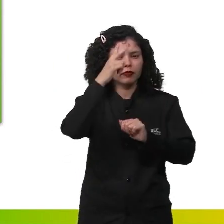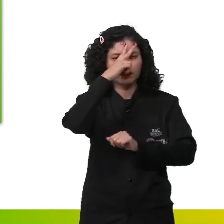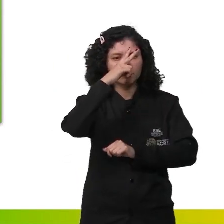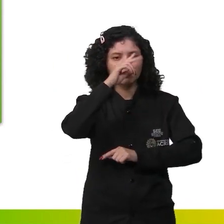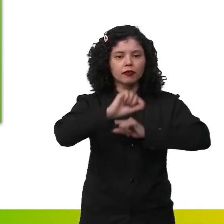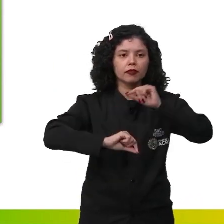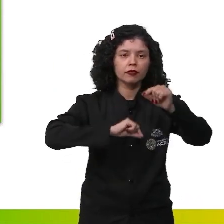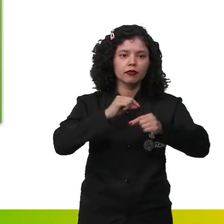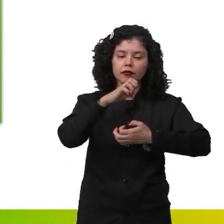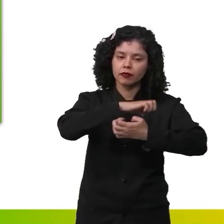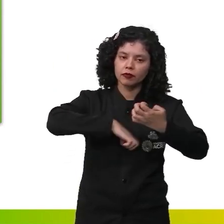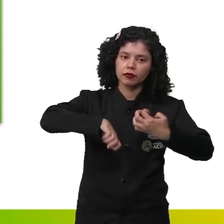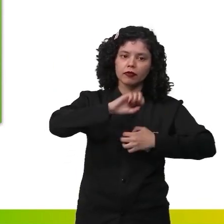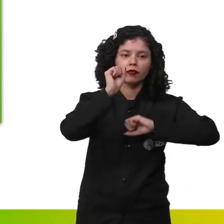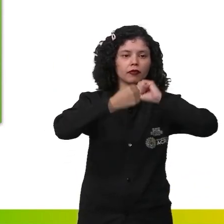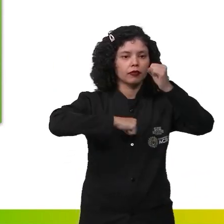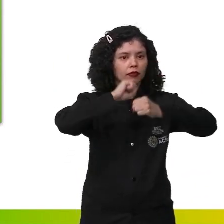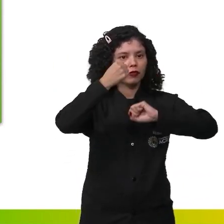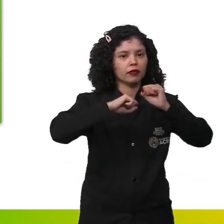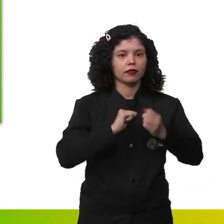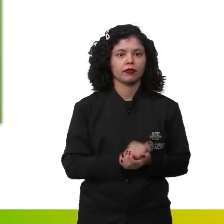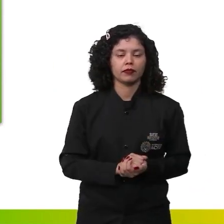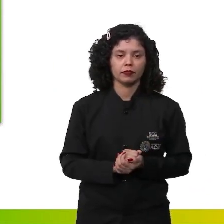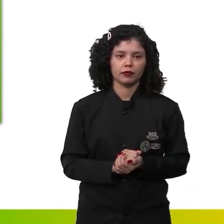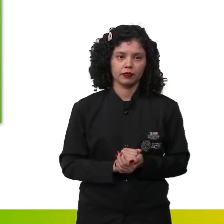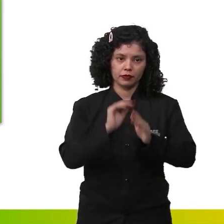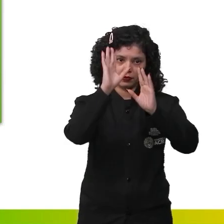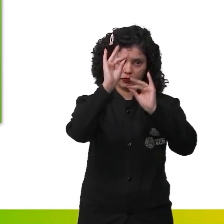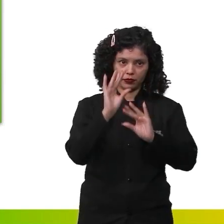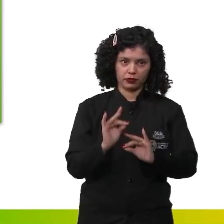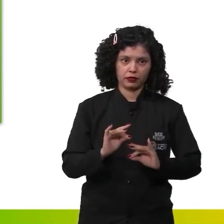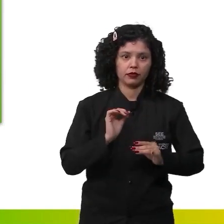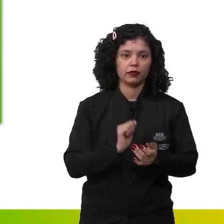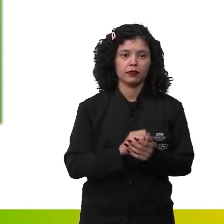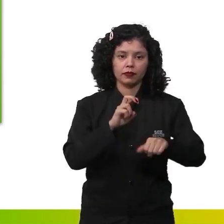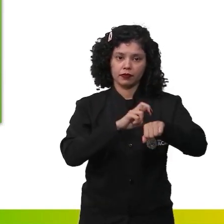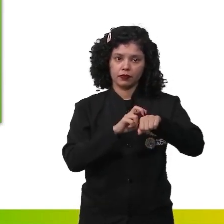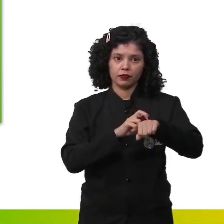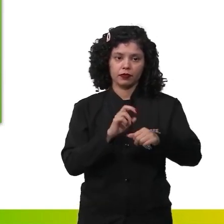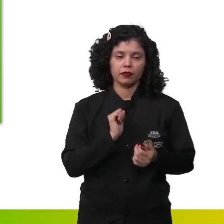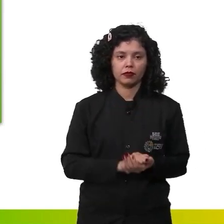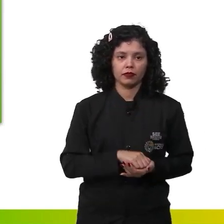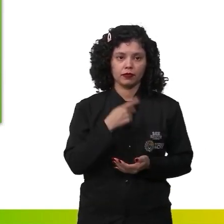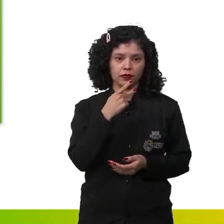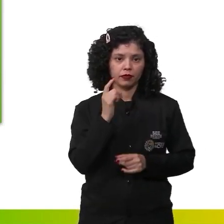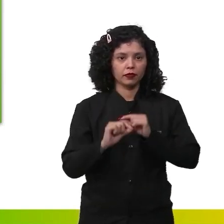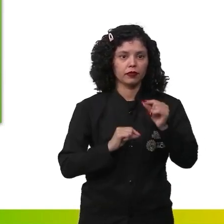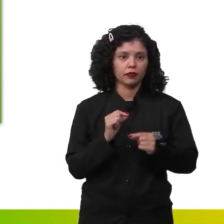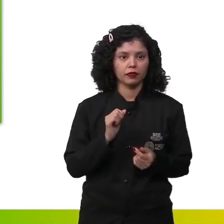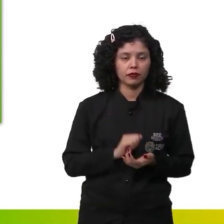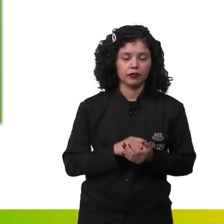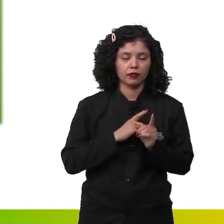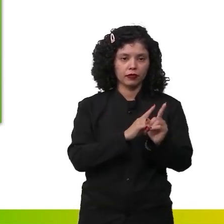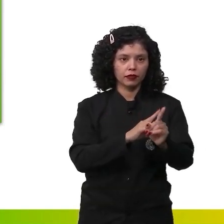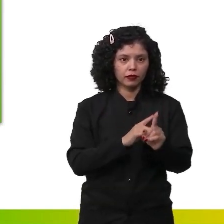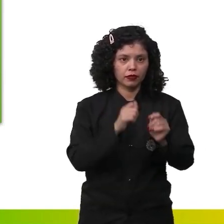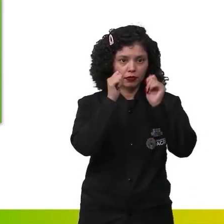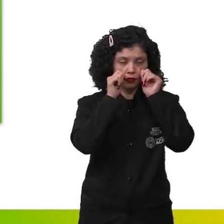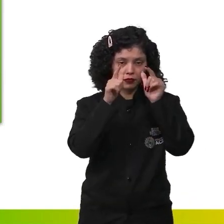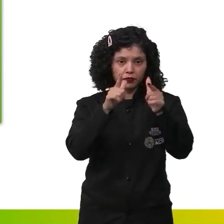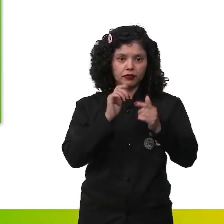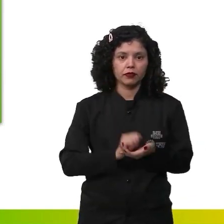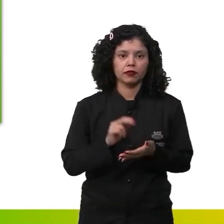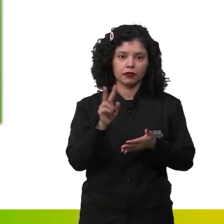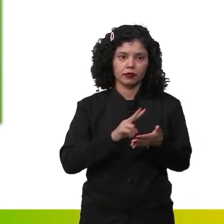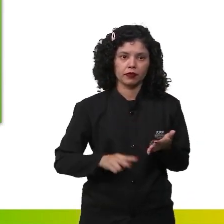essa questão da Revolução Industrial, e no destaque em verde tem assim escrito, e acompanhem com bastante